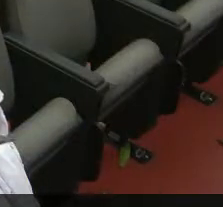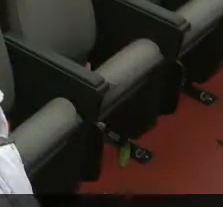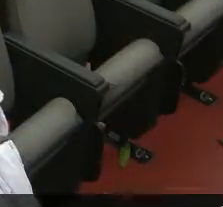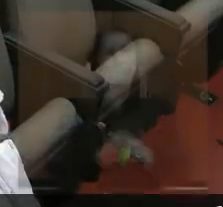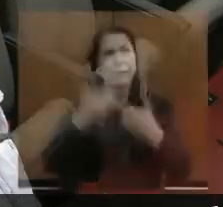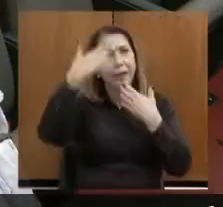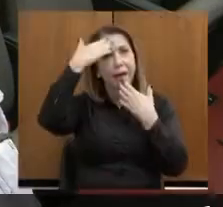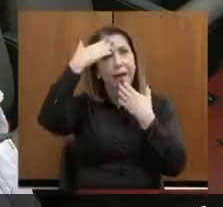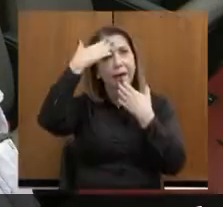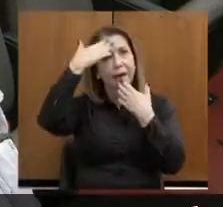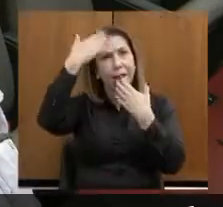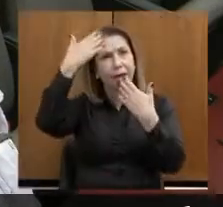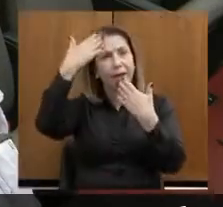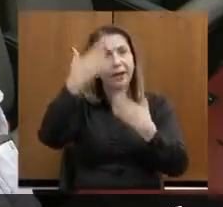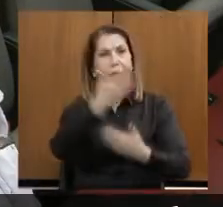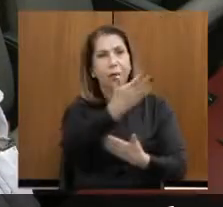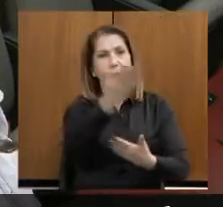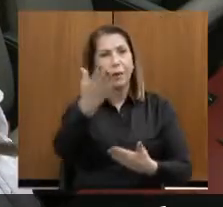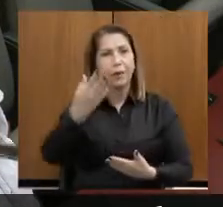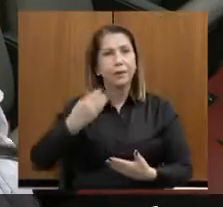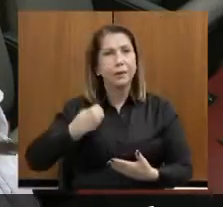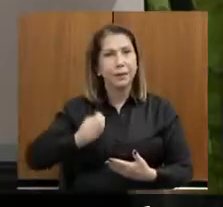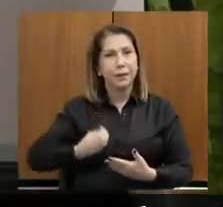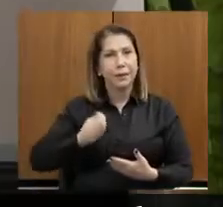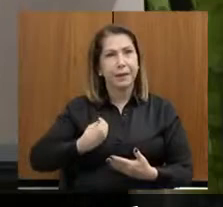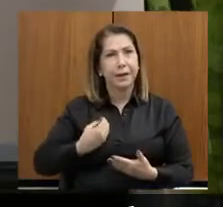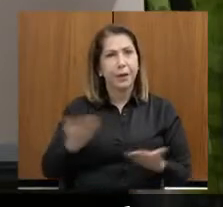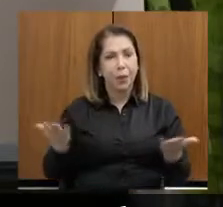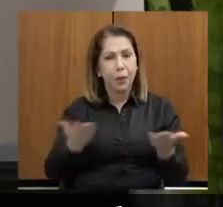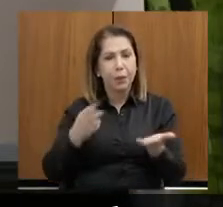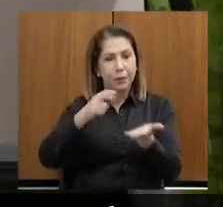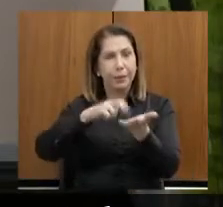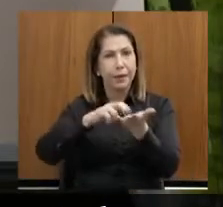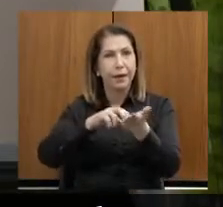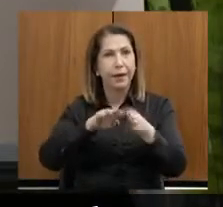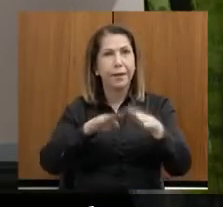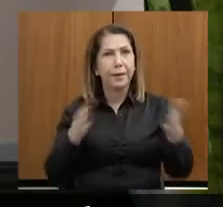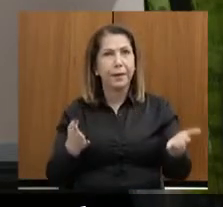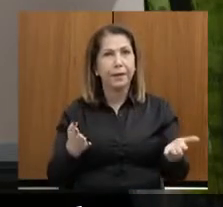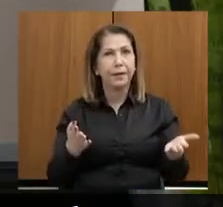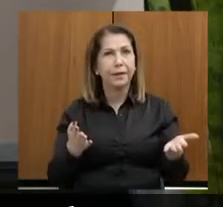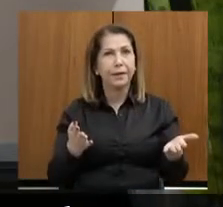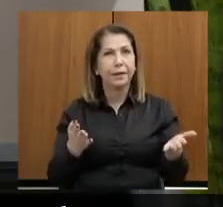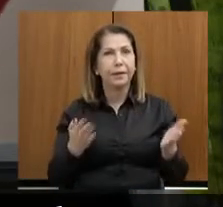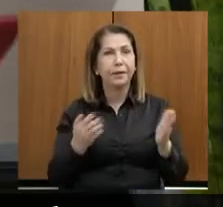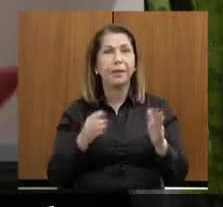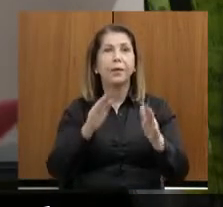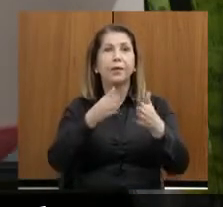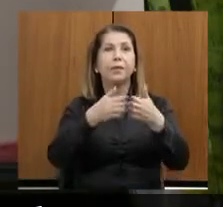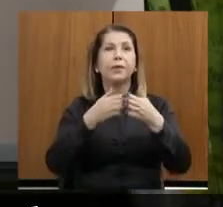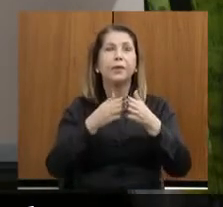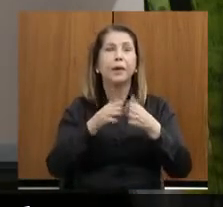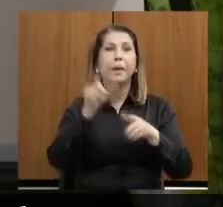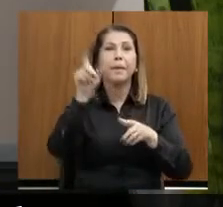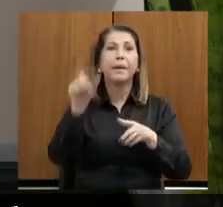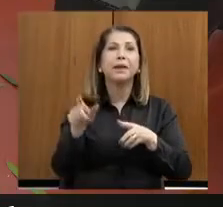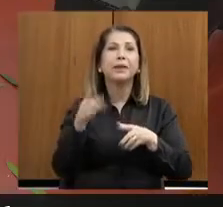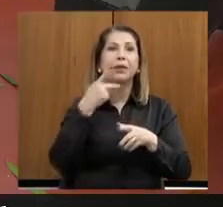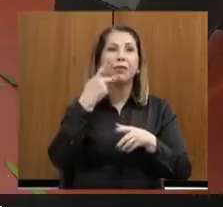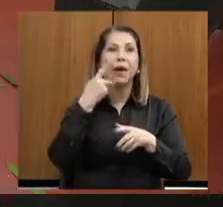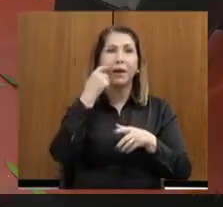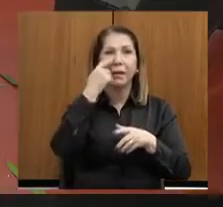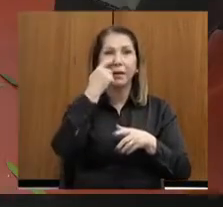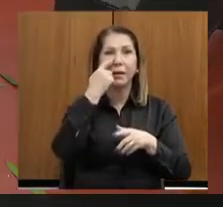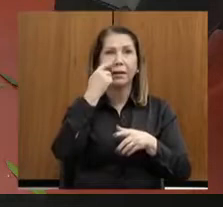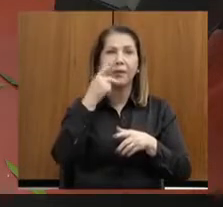já agradecemos a presença dos convidados da primeira mesa de trabalho e nesse pela ordem uma pessoa pediu para fazer